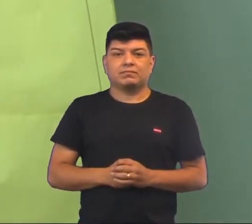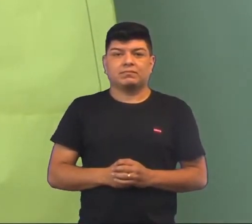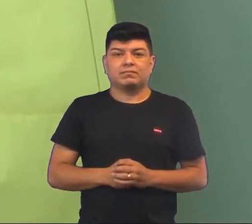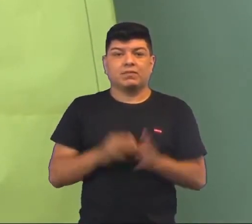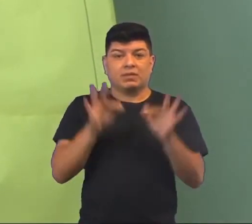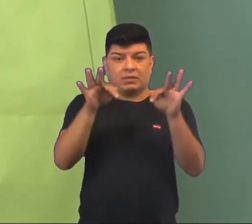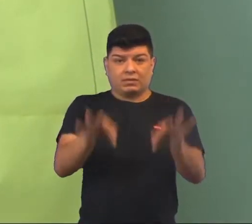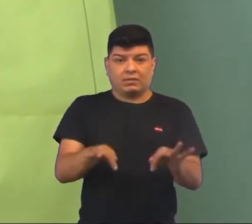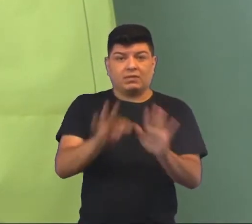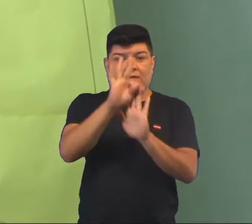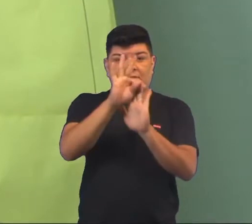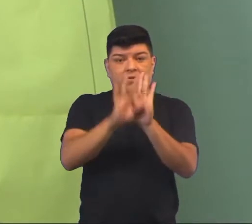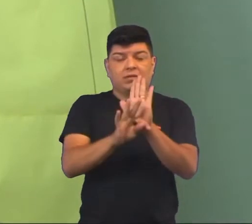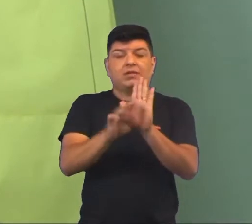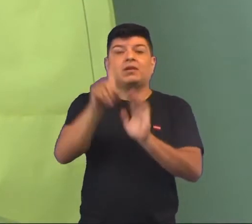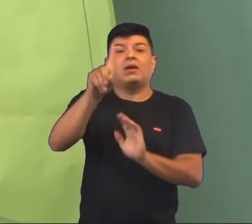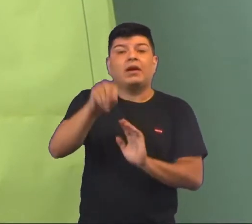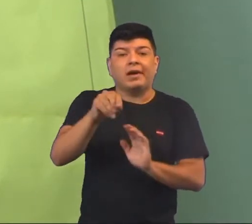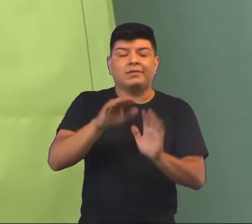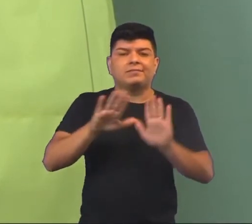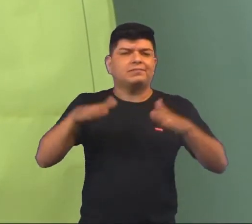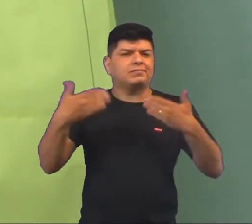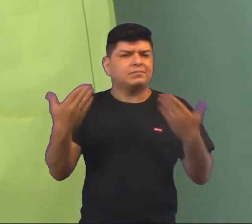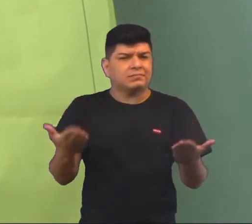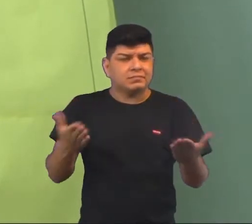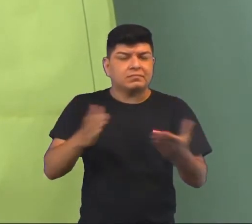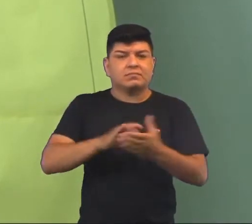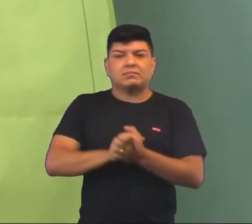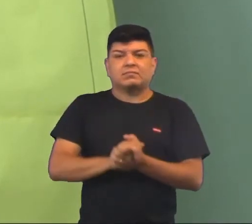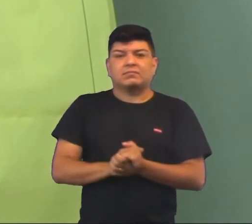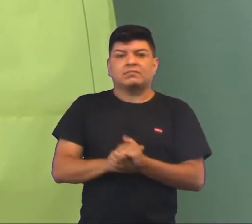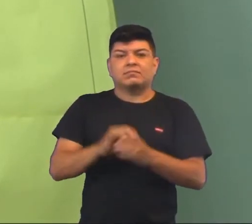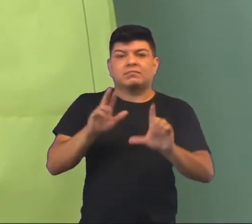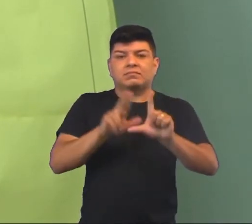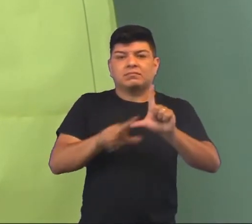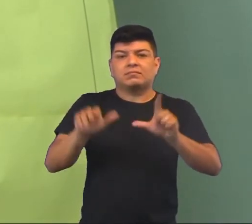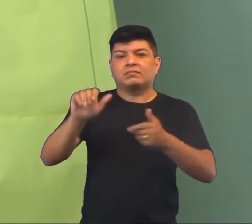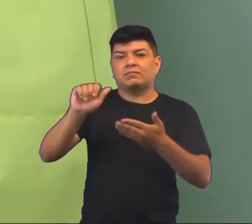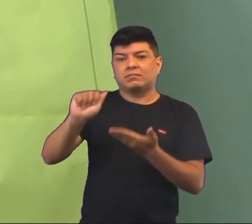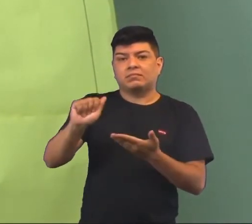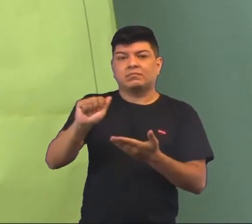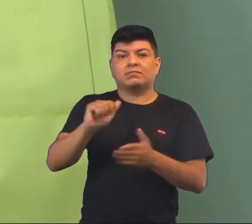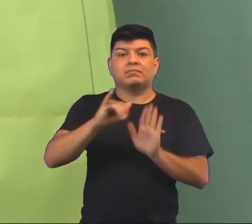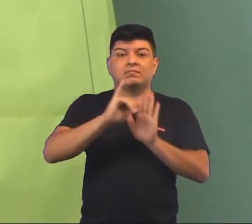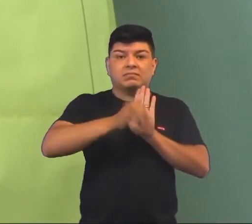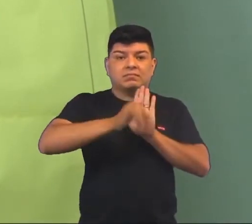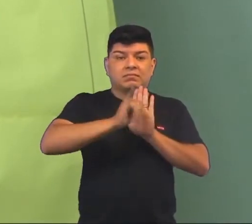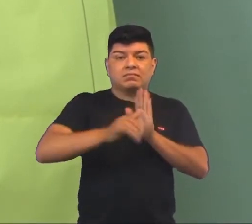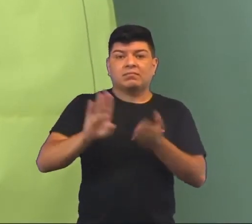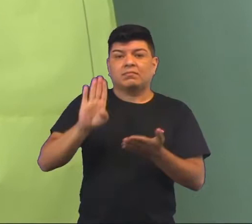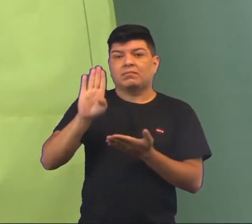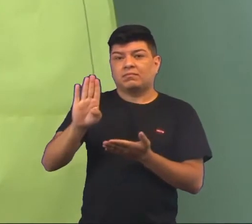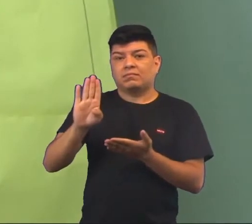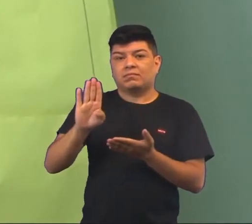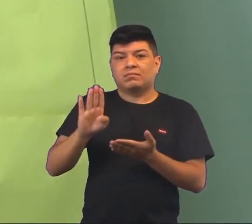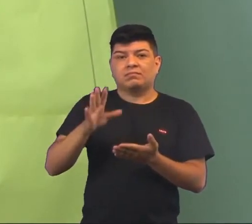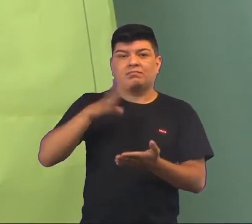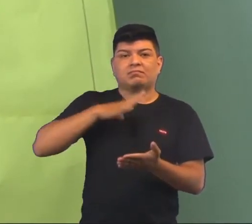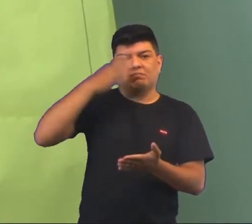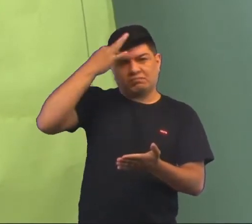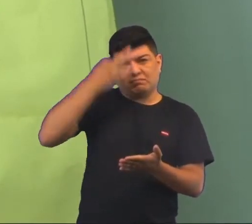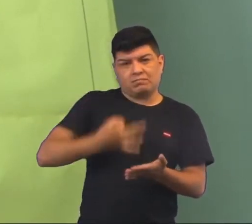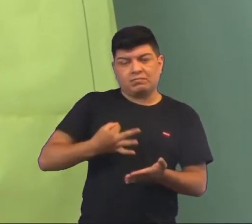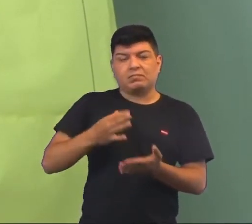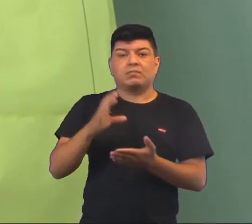A finalidade do texto é... Qual é a finalidade desse texto? Letra A, narrar. B,